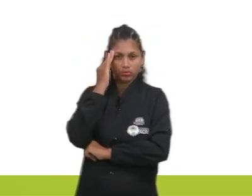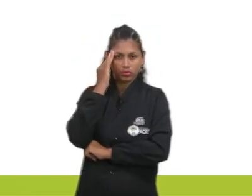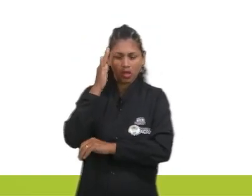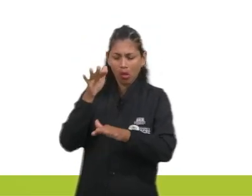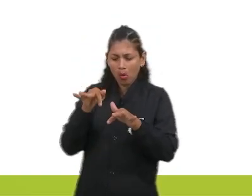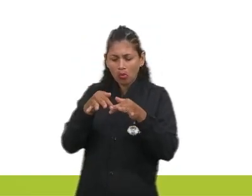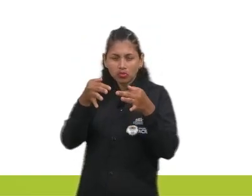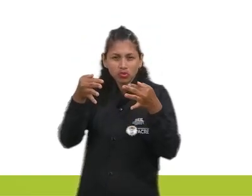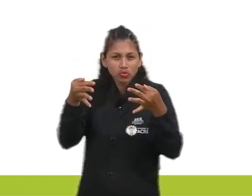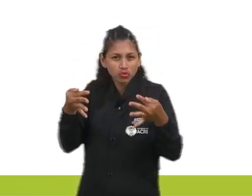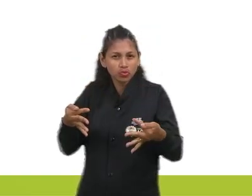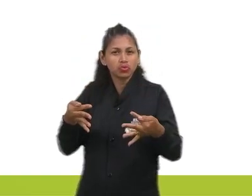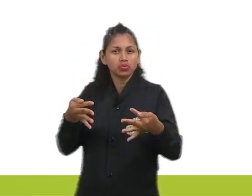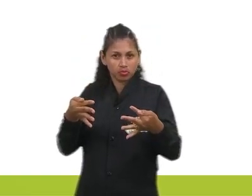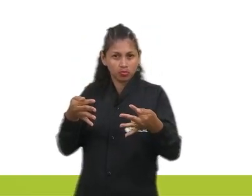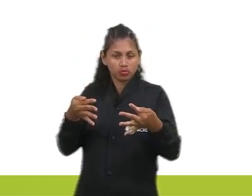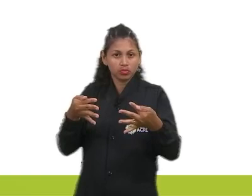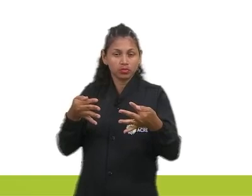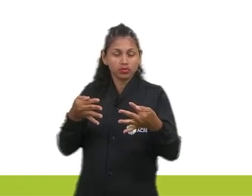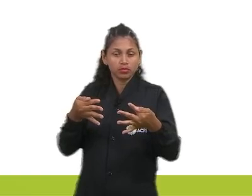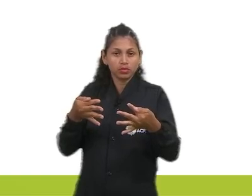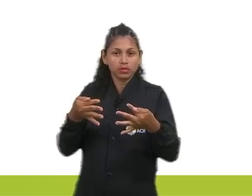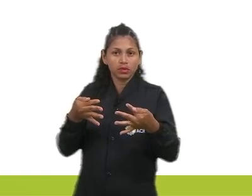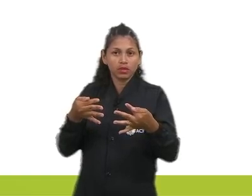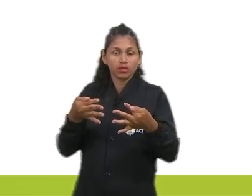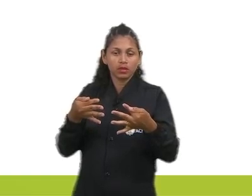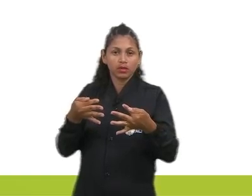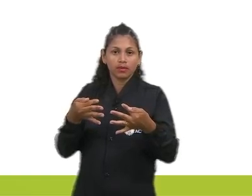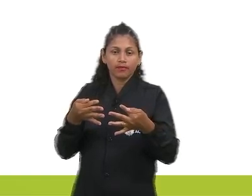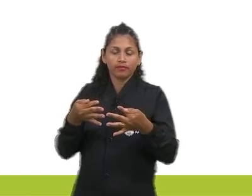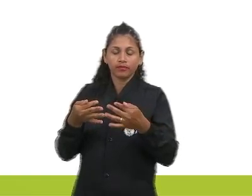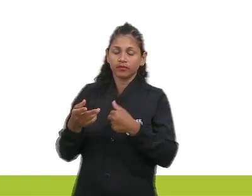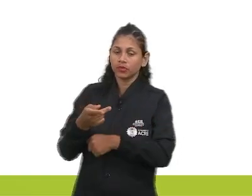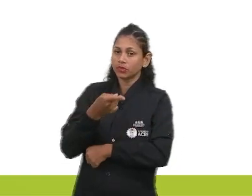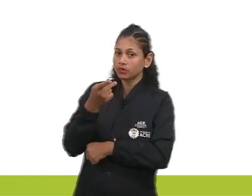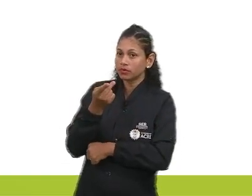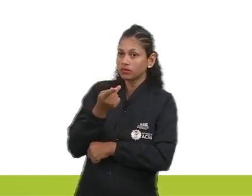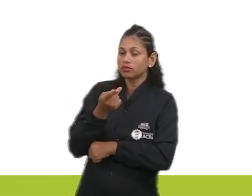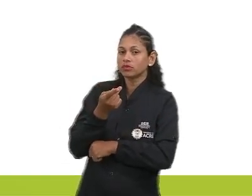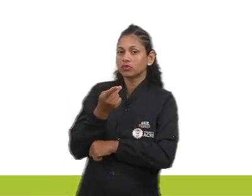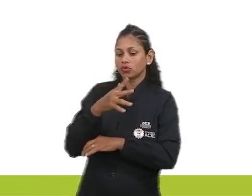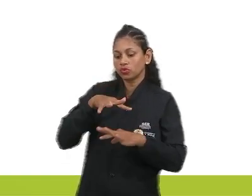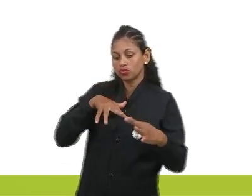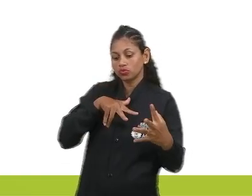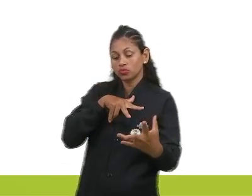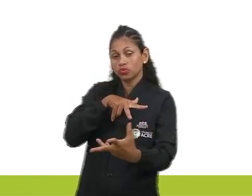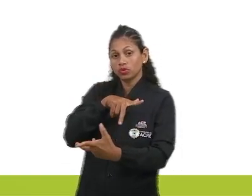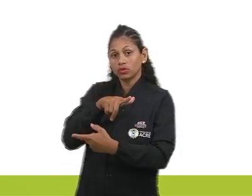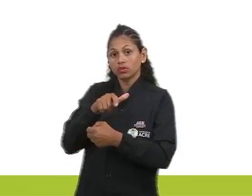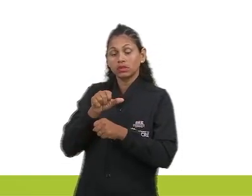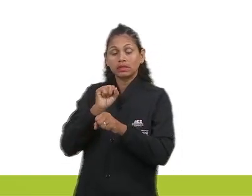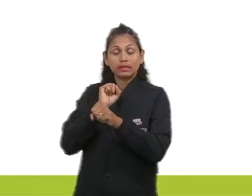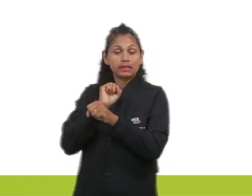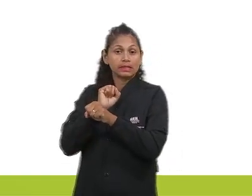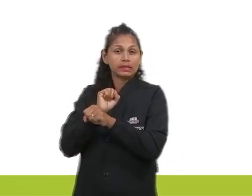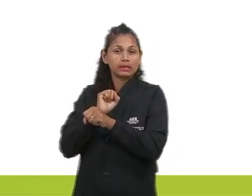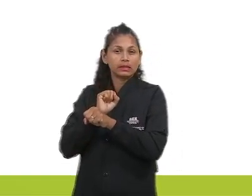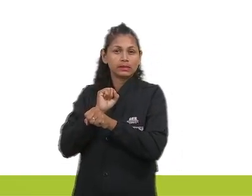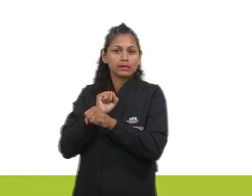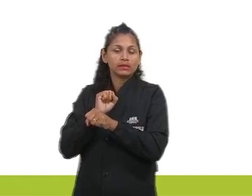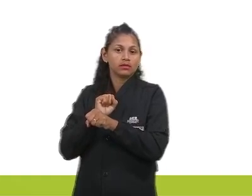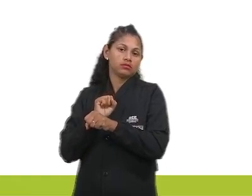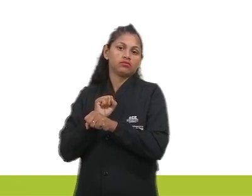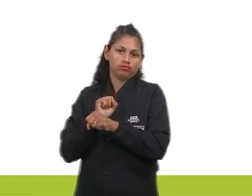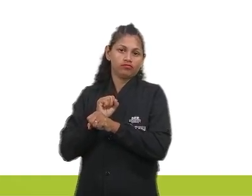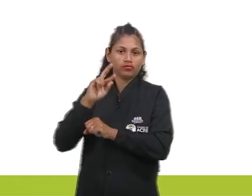simples, contradizendo a universalidade das ideias inatas do racionalismo.